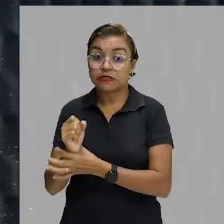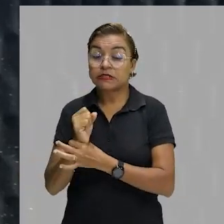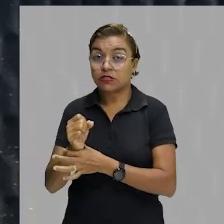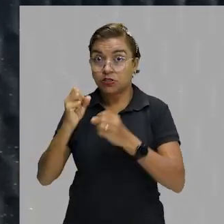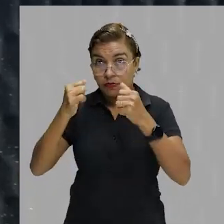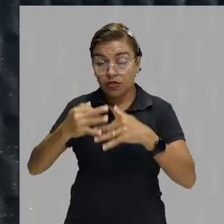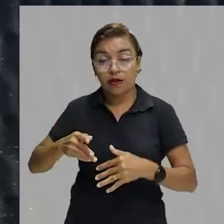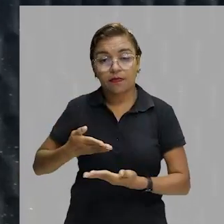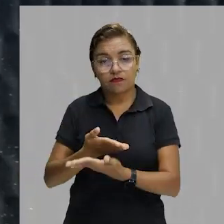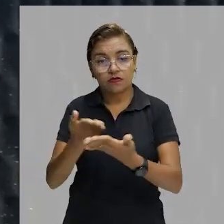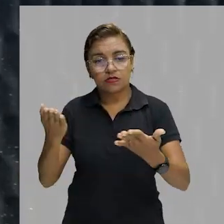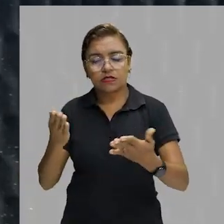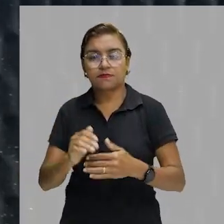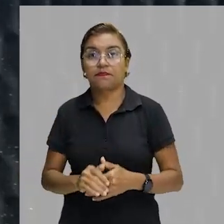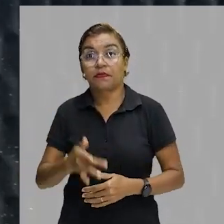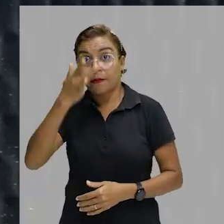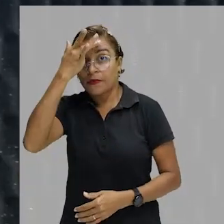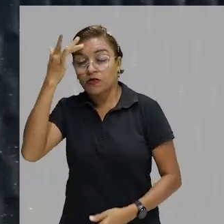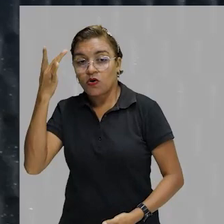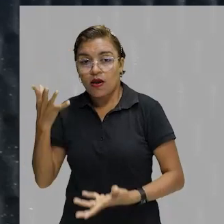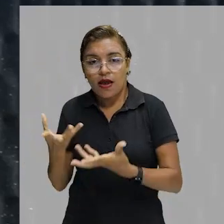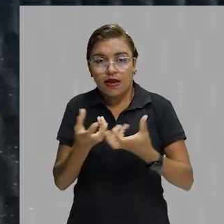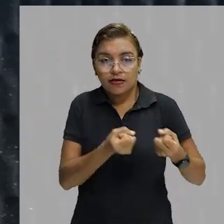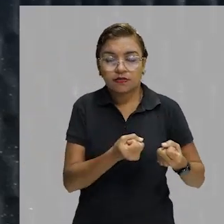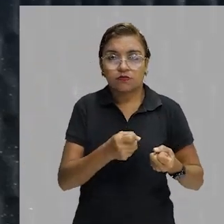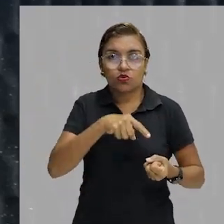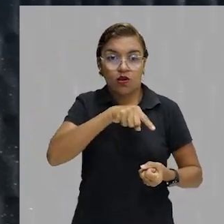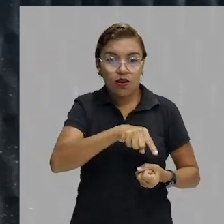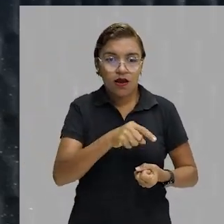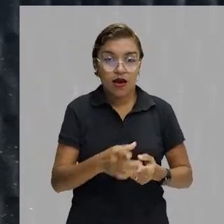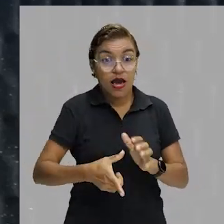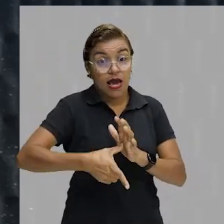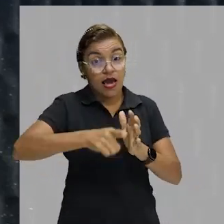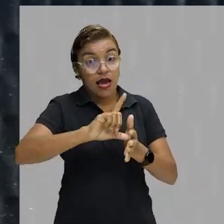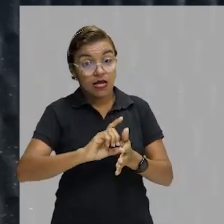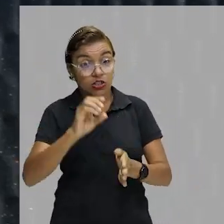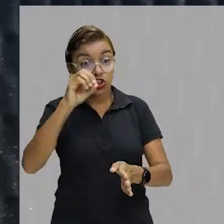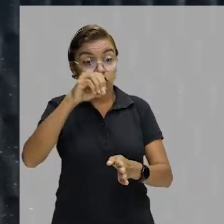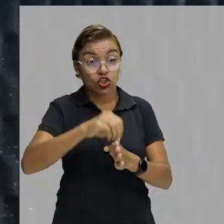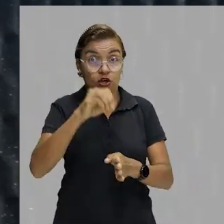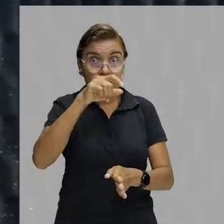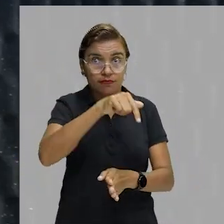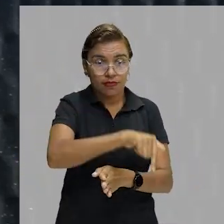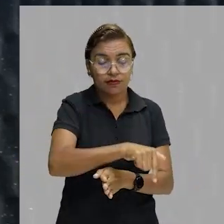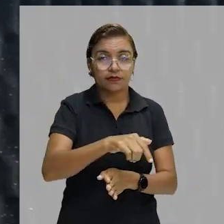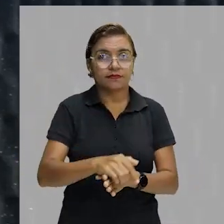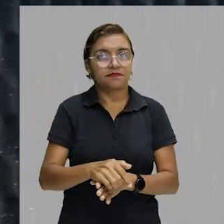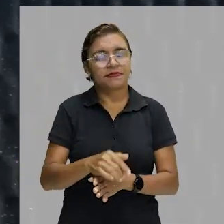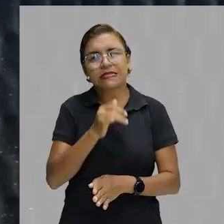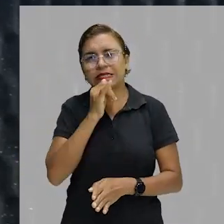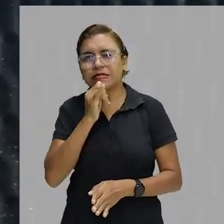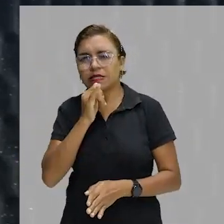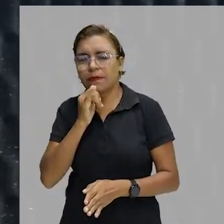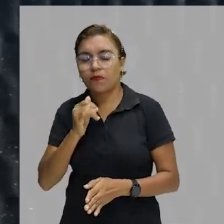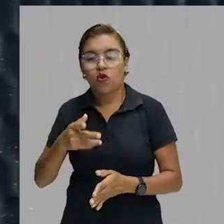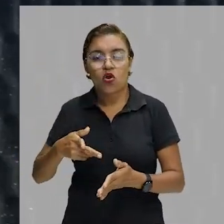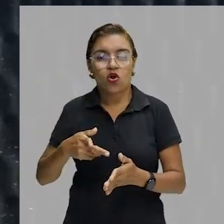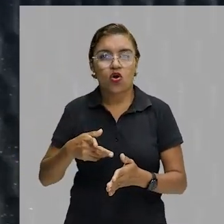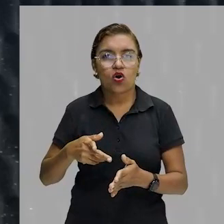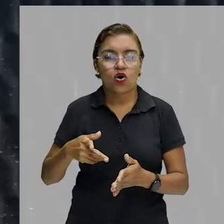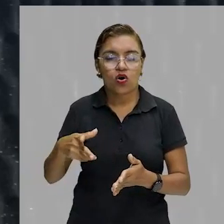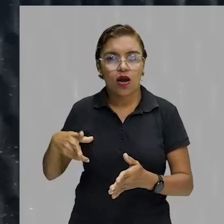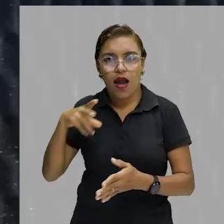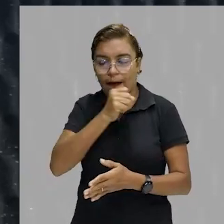pouco. O recebedor devolveu o saque antes que toque o solo. Não pode devolver como de primeira, digamos assim. A bolinha